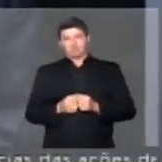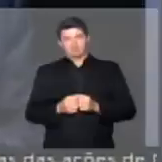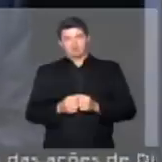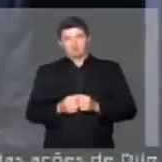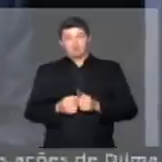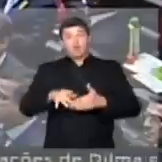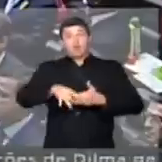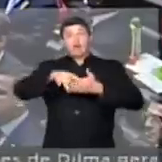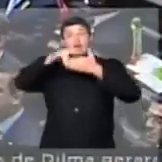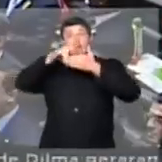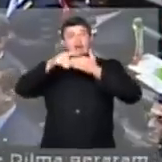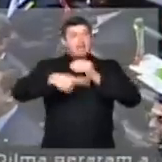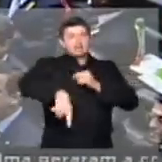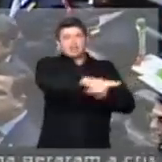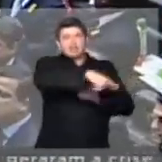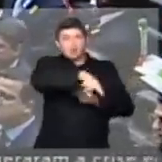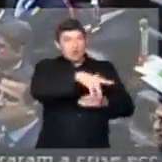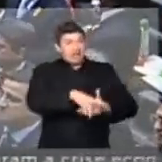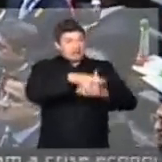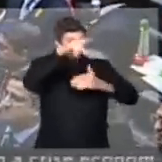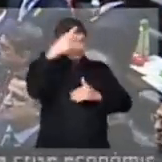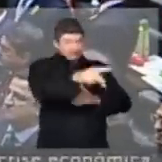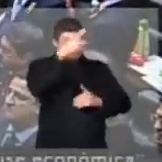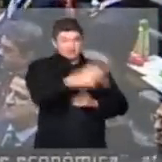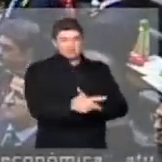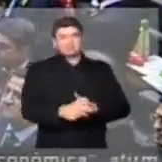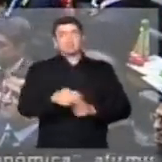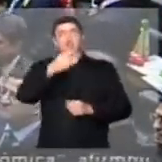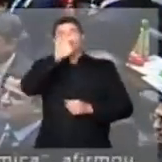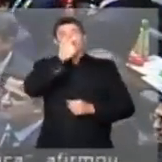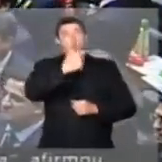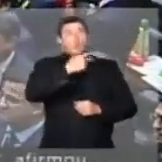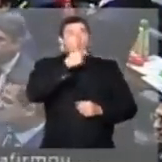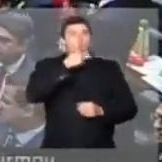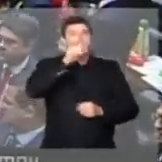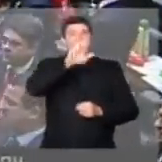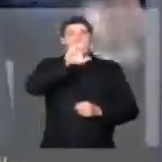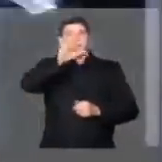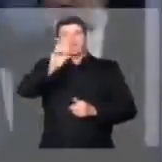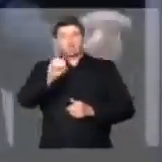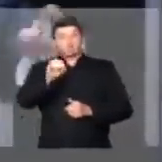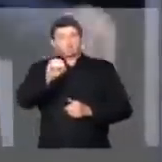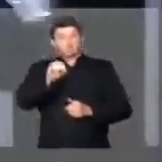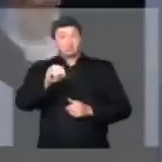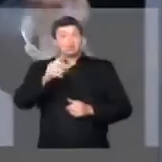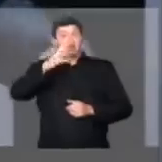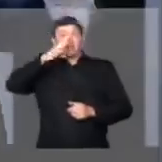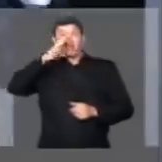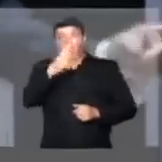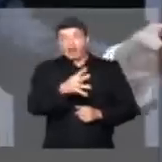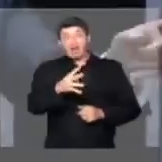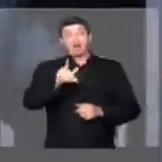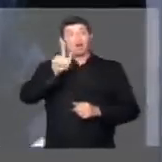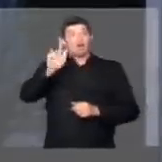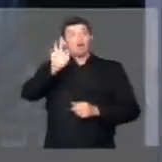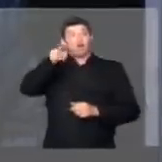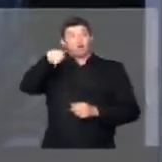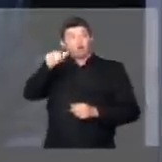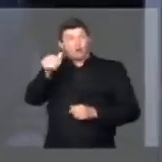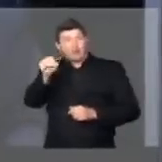O líder de vocês, Aécio Neves, foi denunciado em